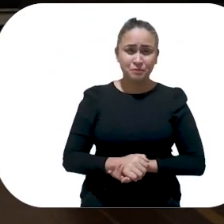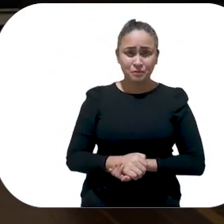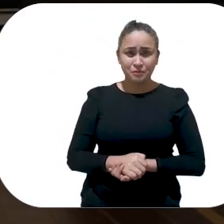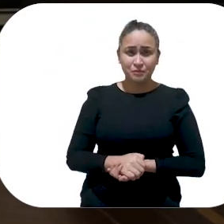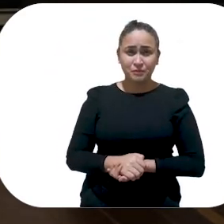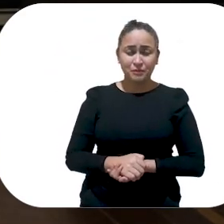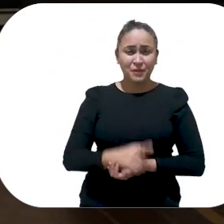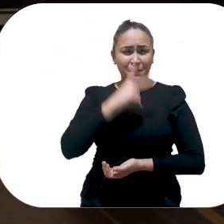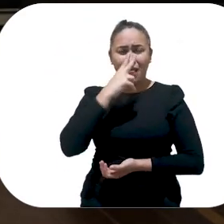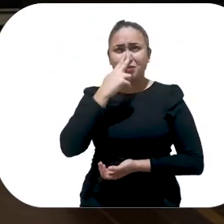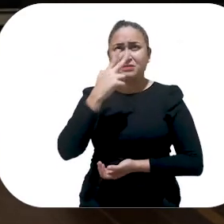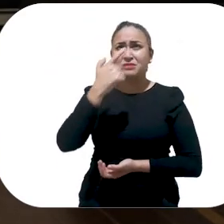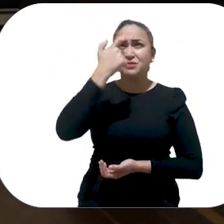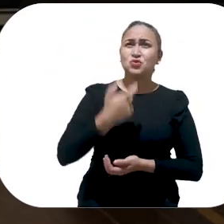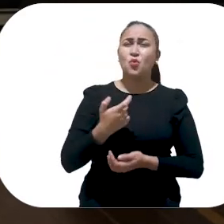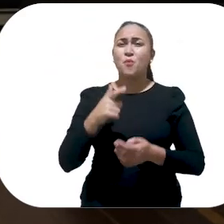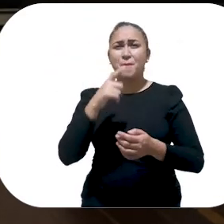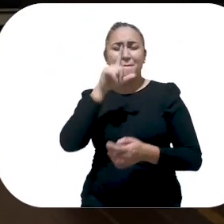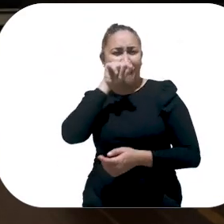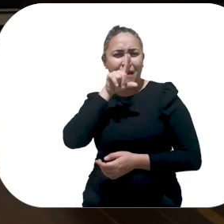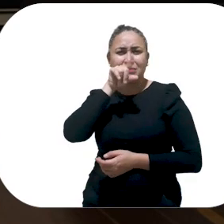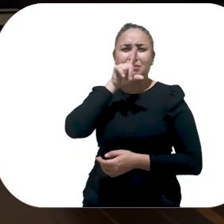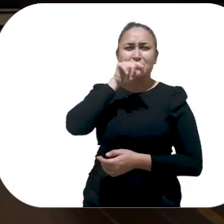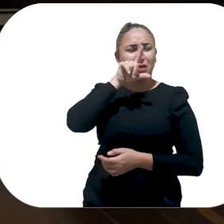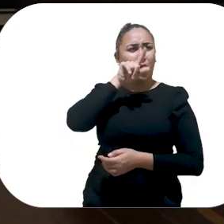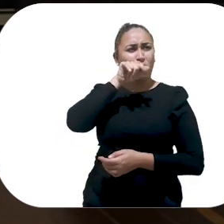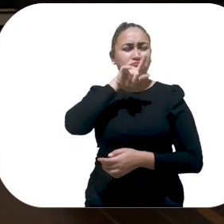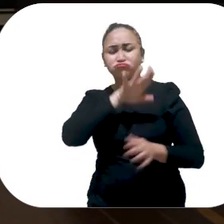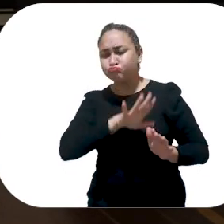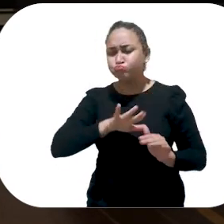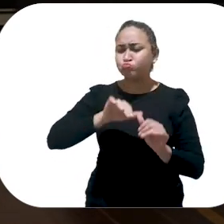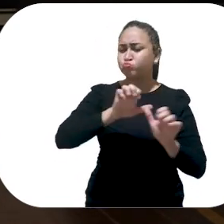Sou pássaro que anda.